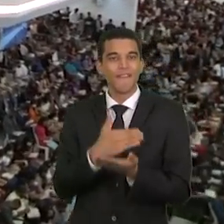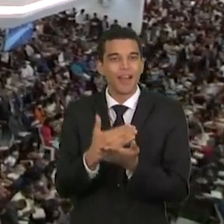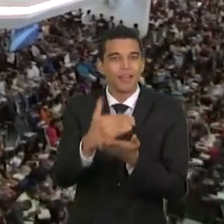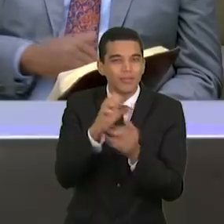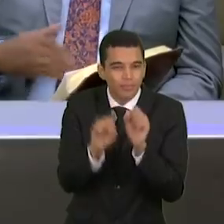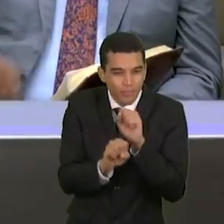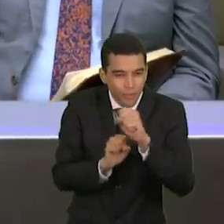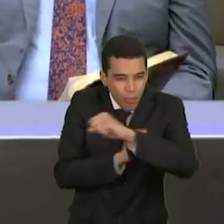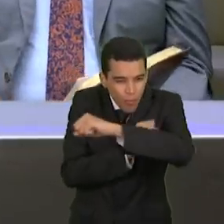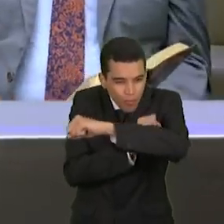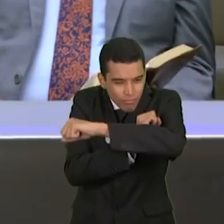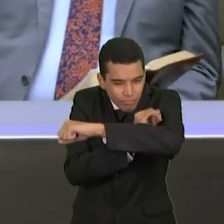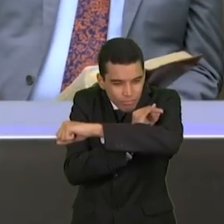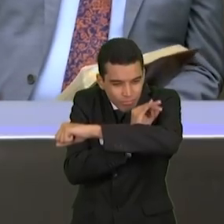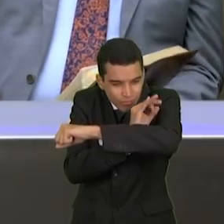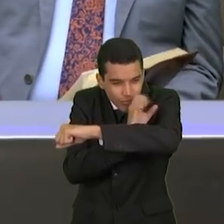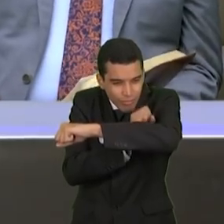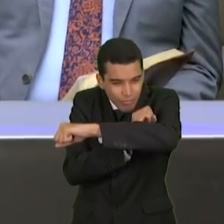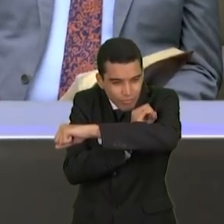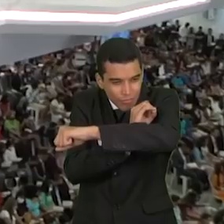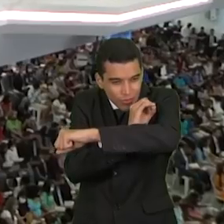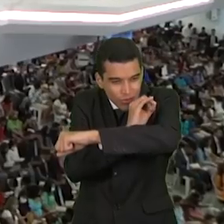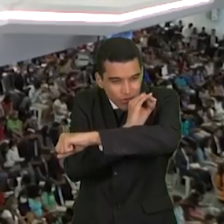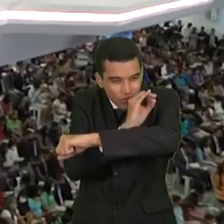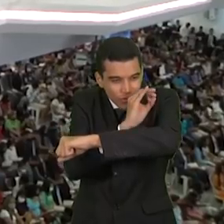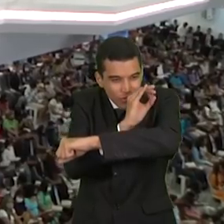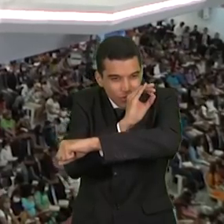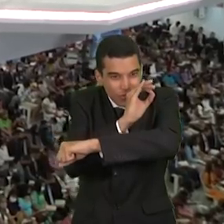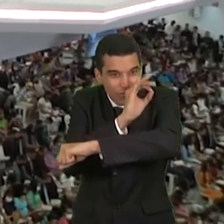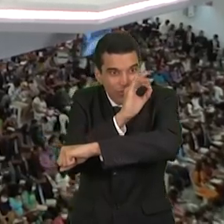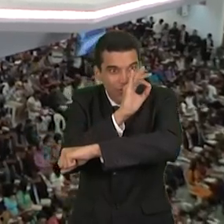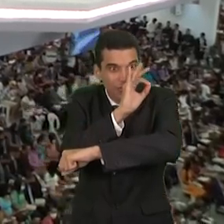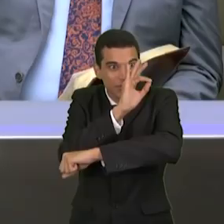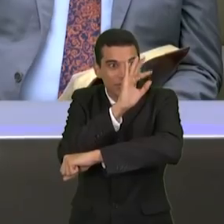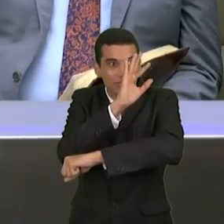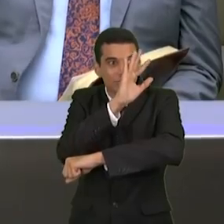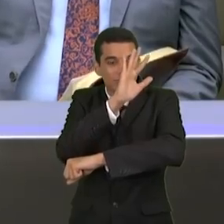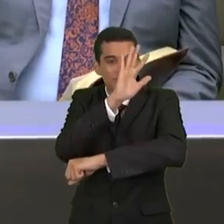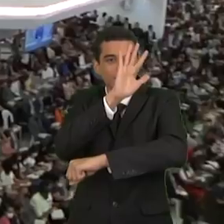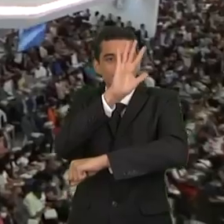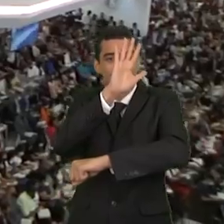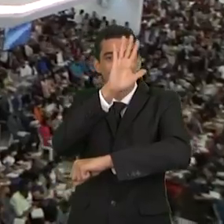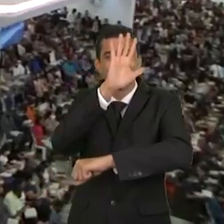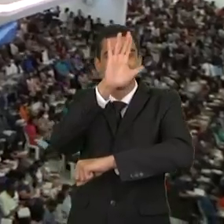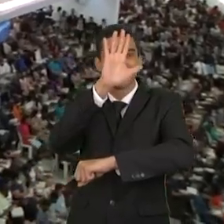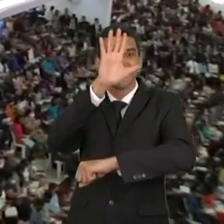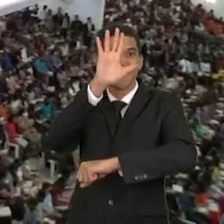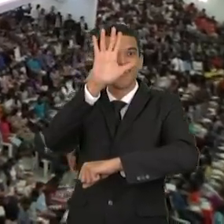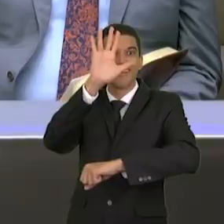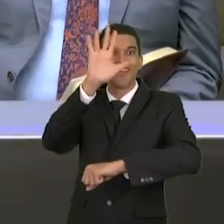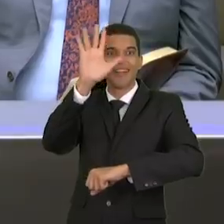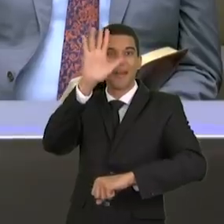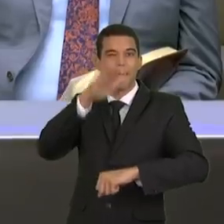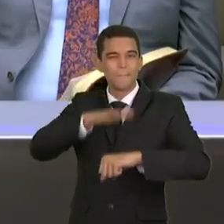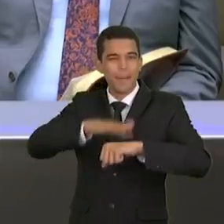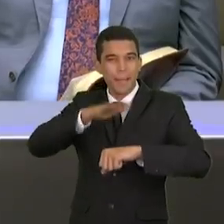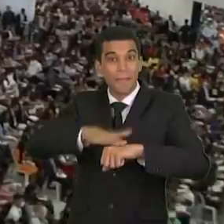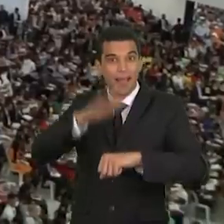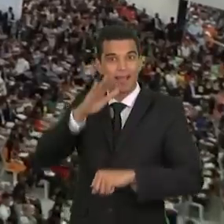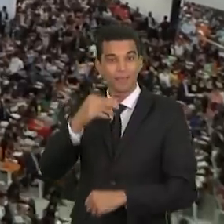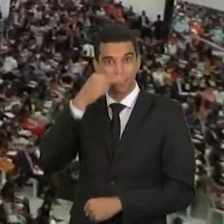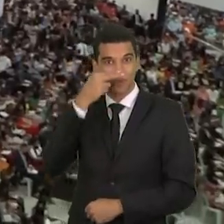Agora repita bem bonito: que vai brilhando, que vai brilhando mais e